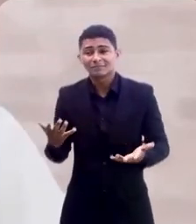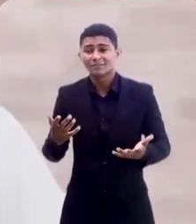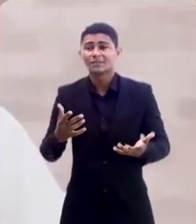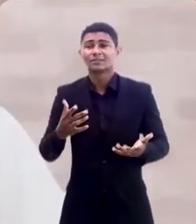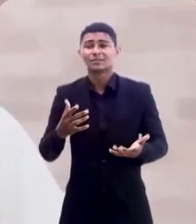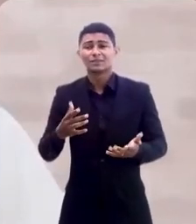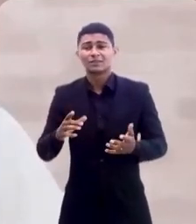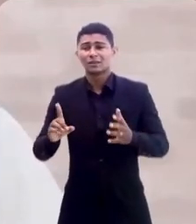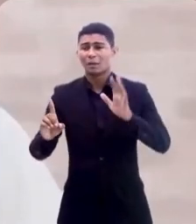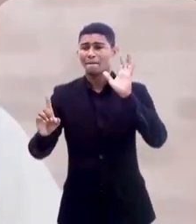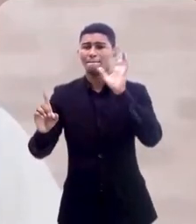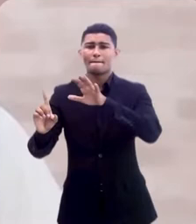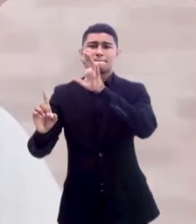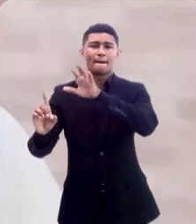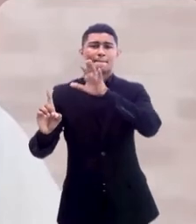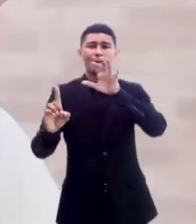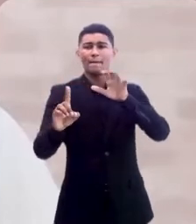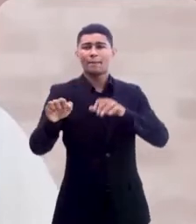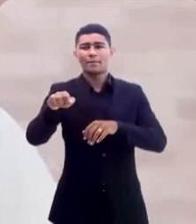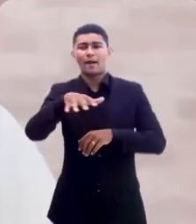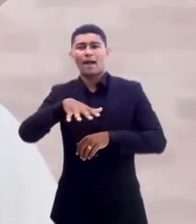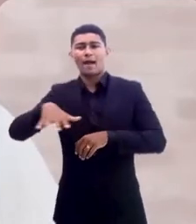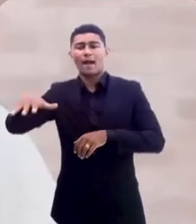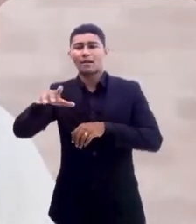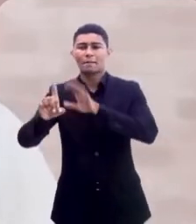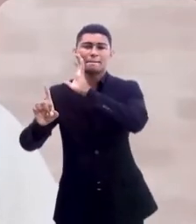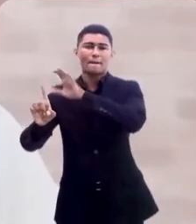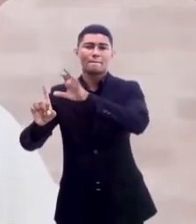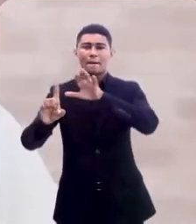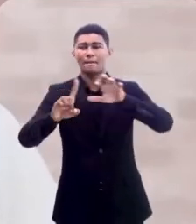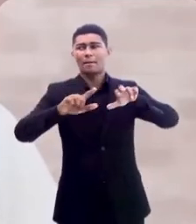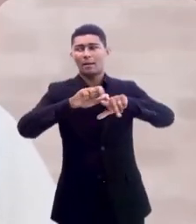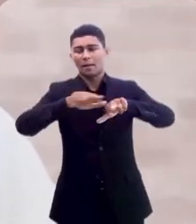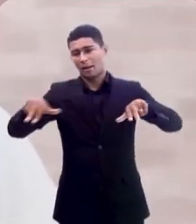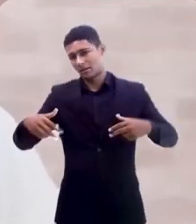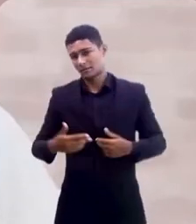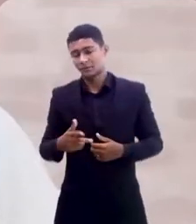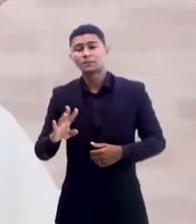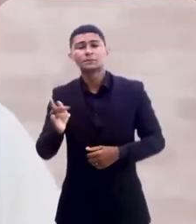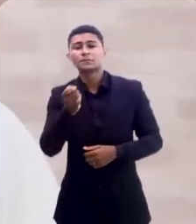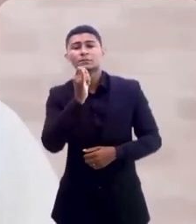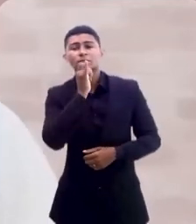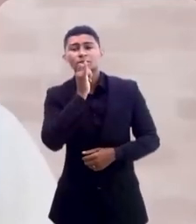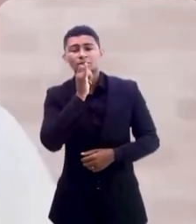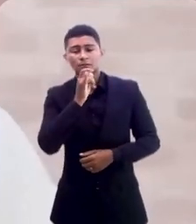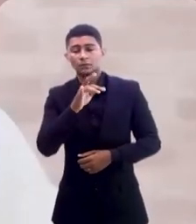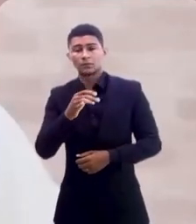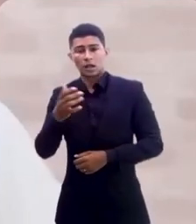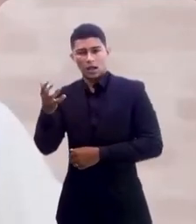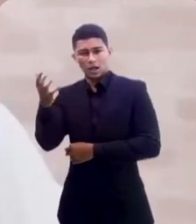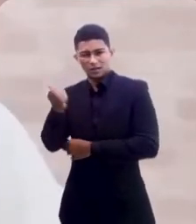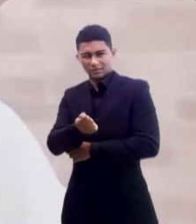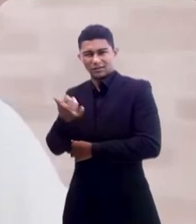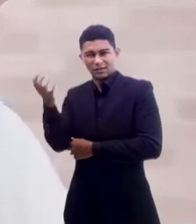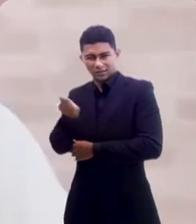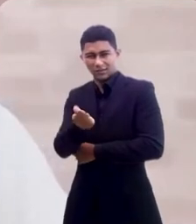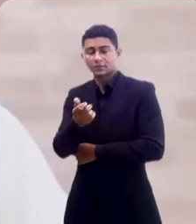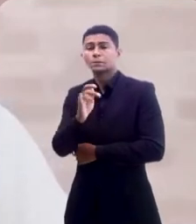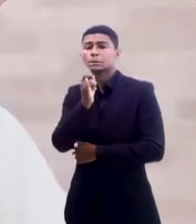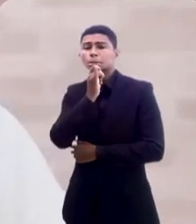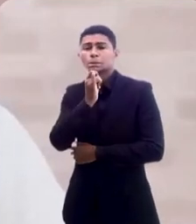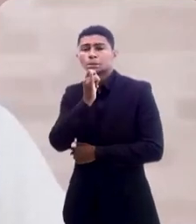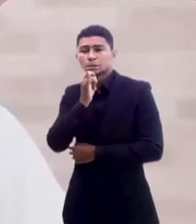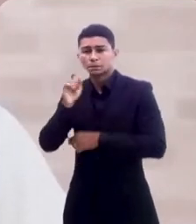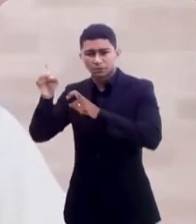Isso impacta setores extremamente importantes para a produção fluminense. Um exemplo disso é o leite, né?